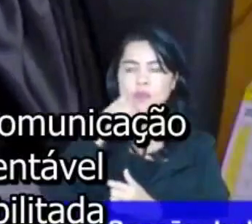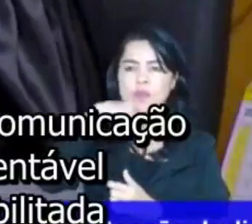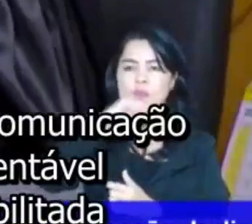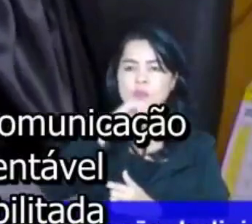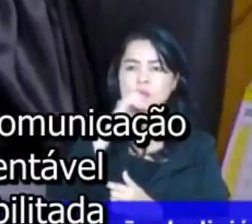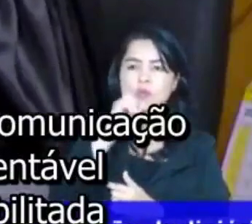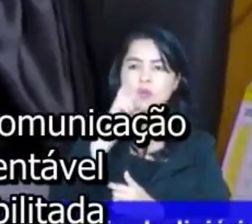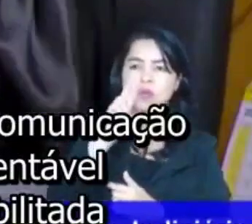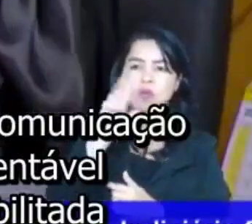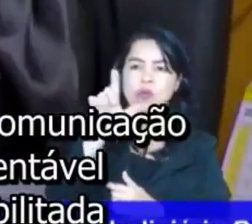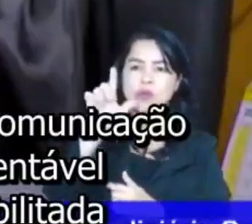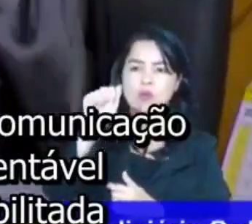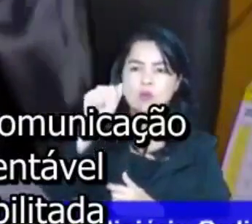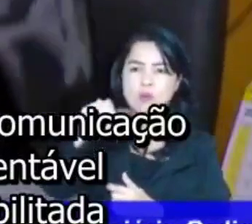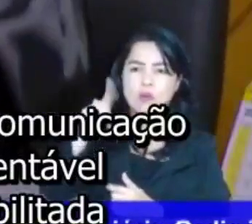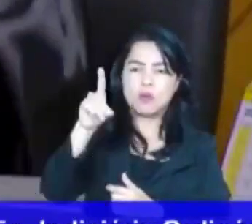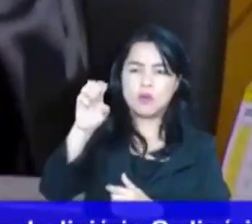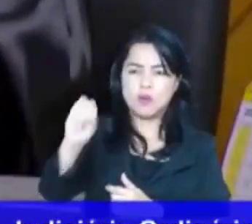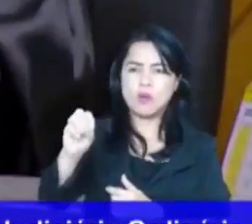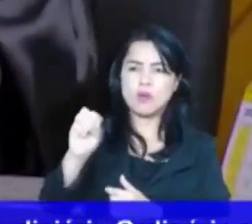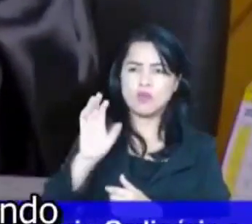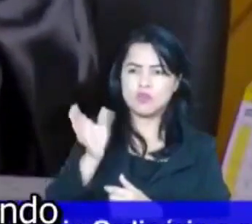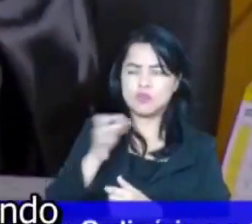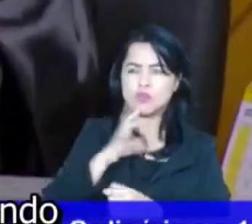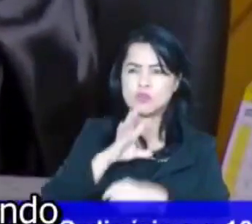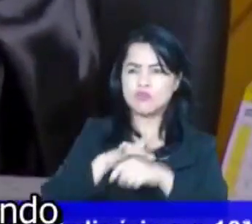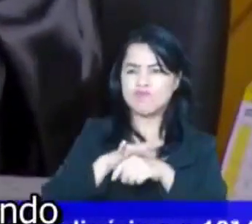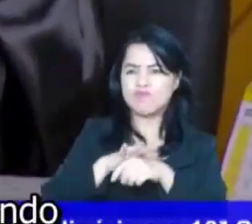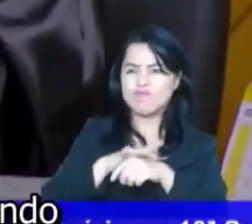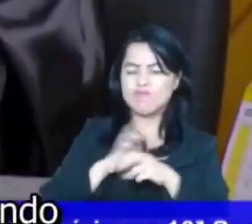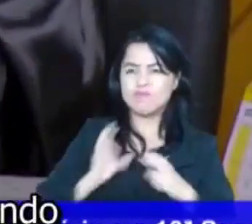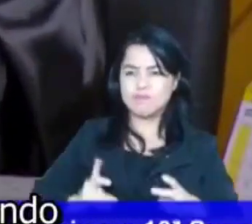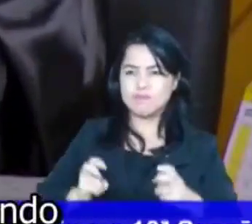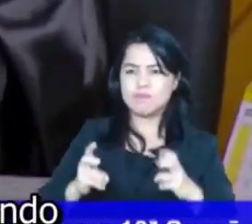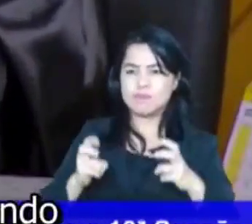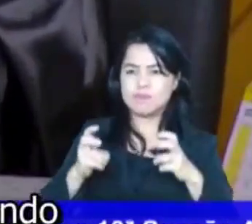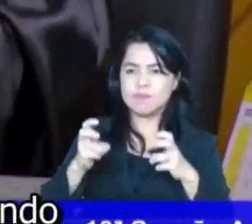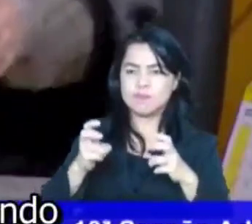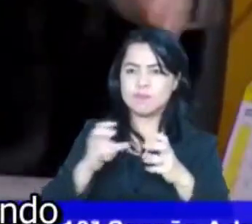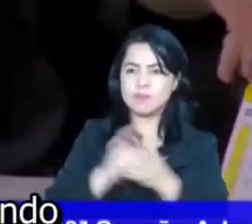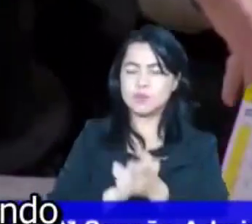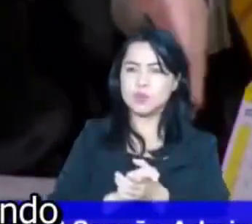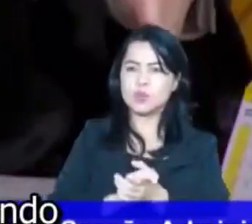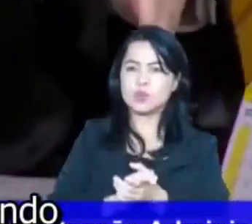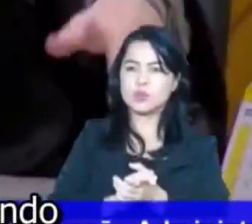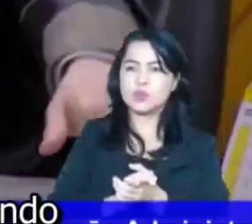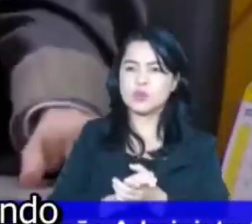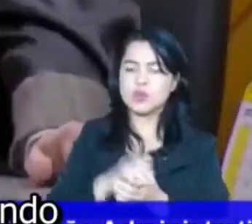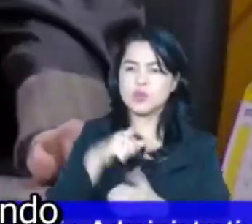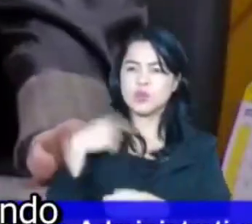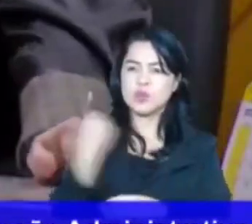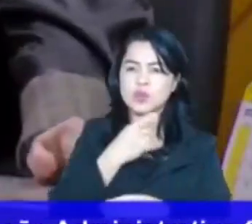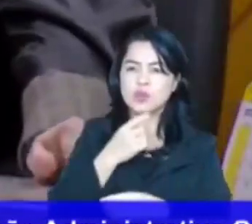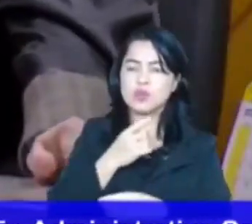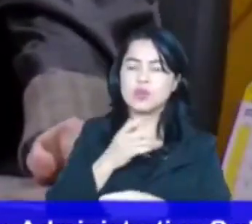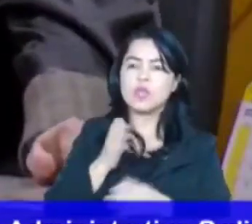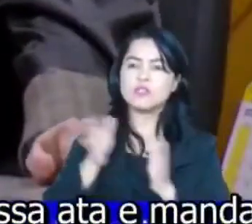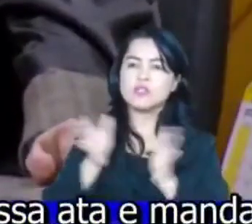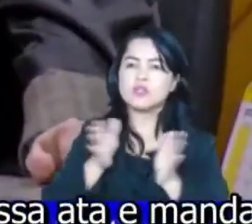Orlando faleceu, ela já estava debilitada de câncer, e do nosso assessor, né? O assessor